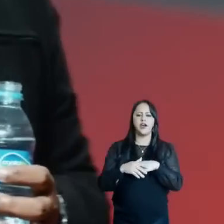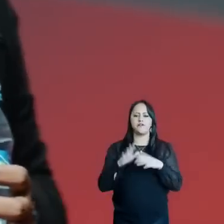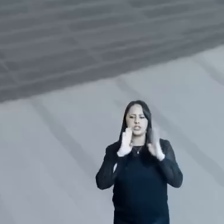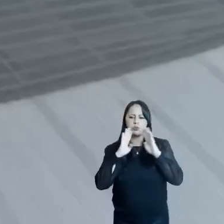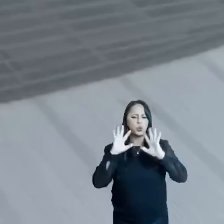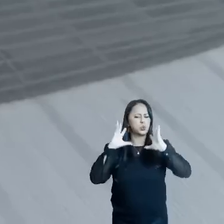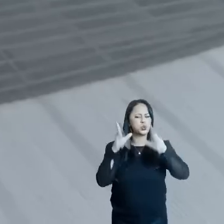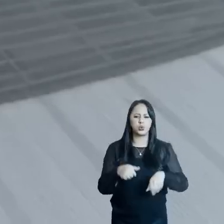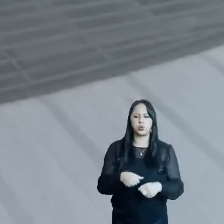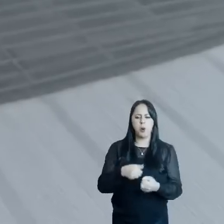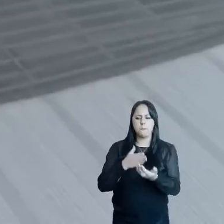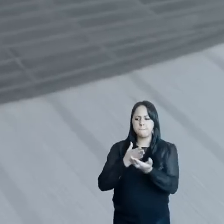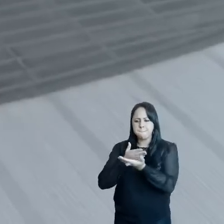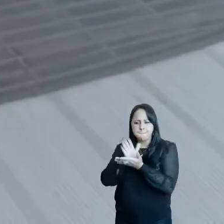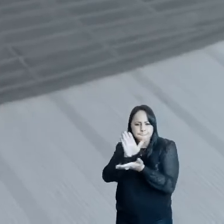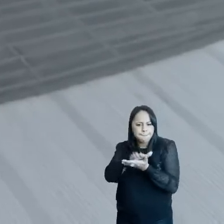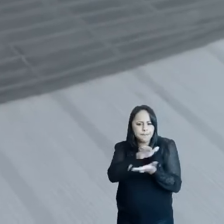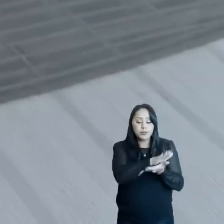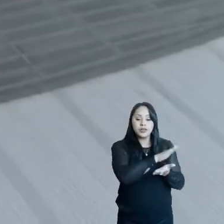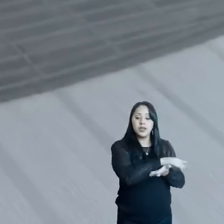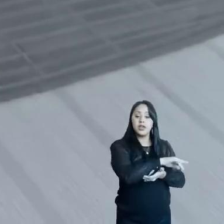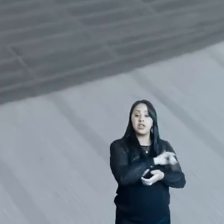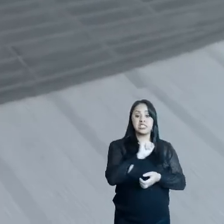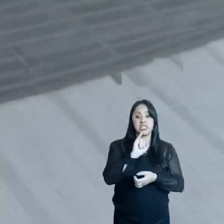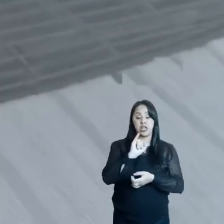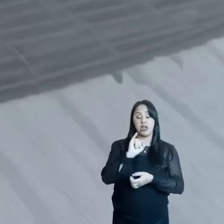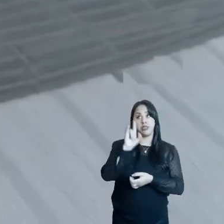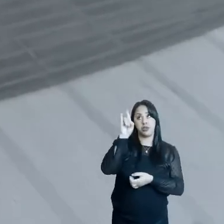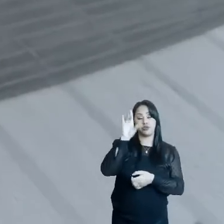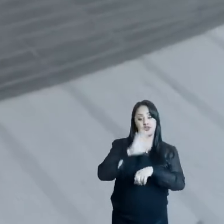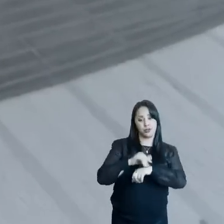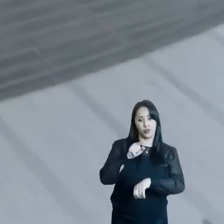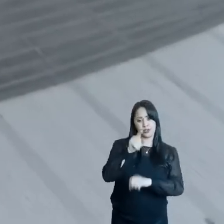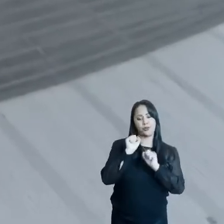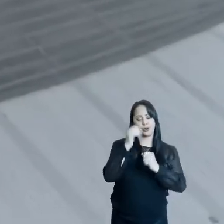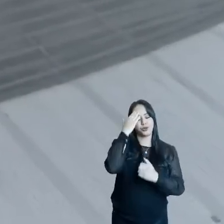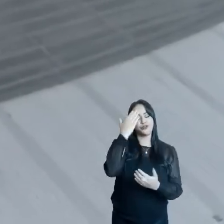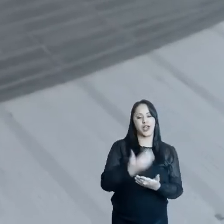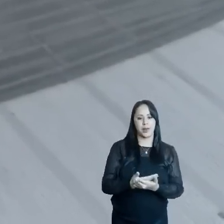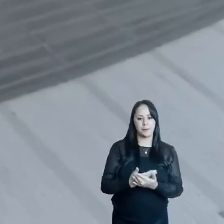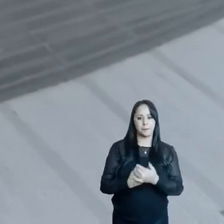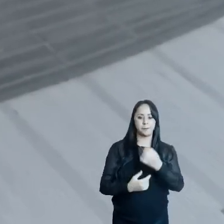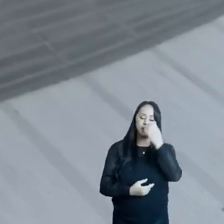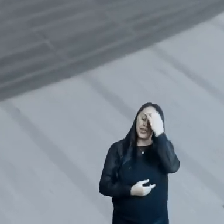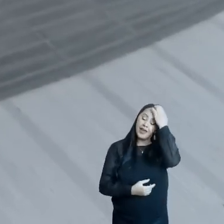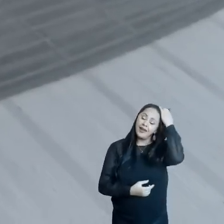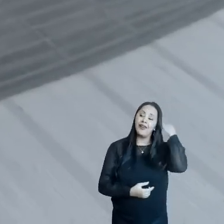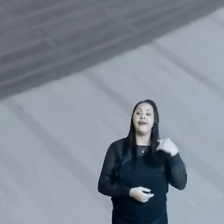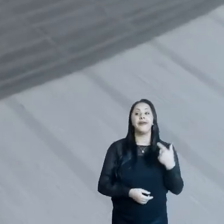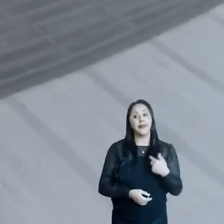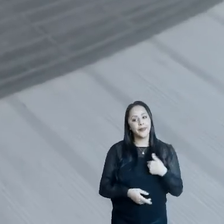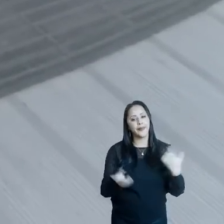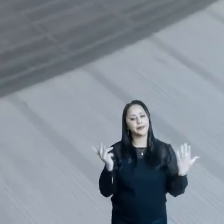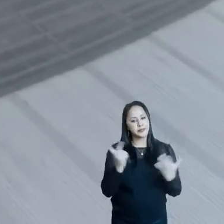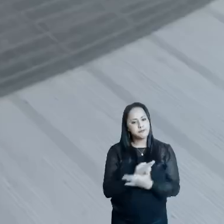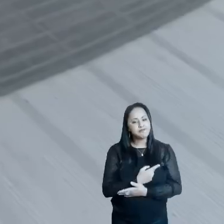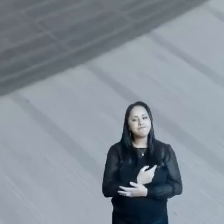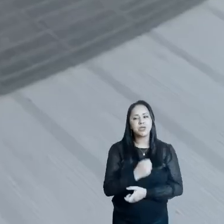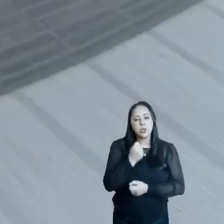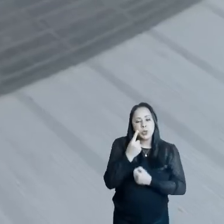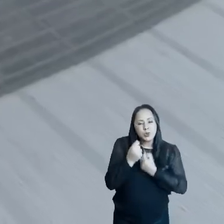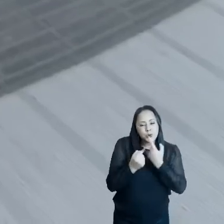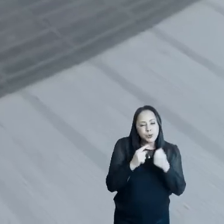seguinte, se Deus chamou, você pode confiar. E eu, por um segundo, por uns minutos, eu